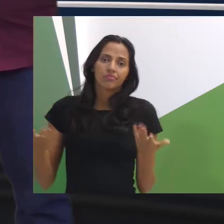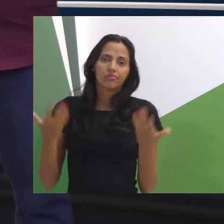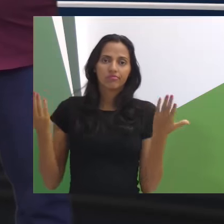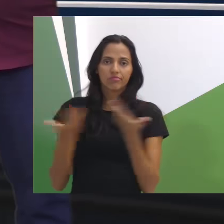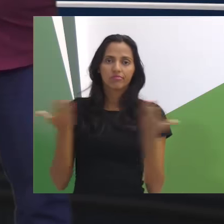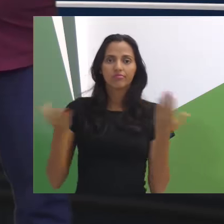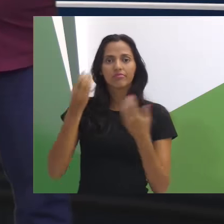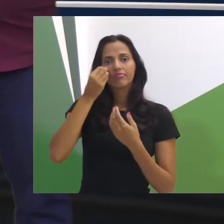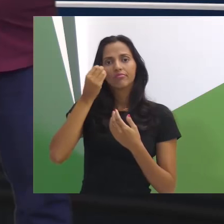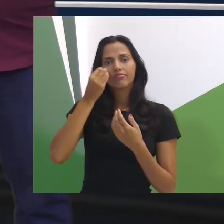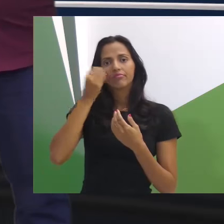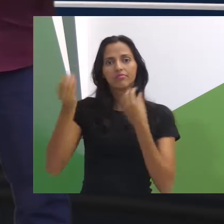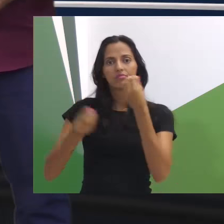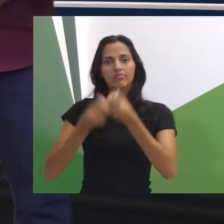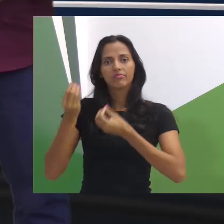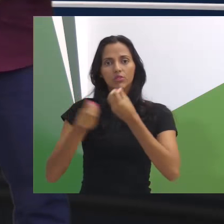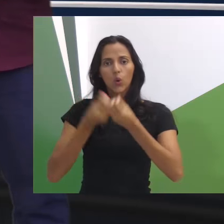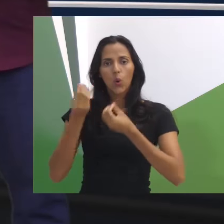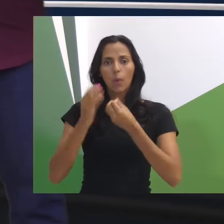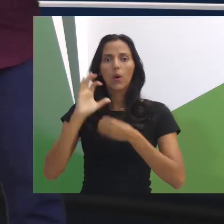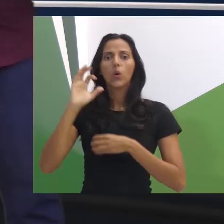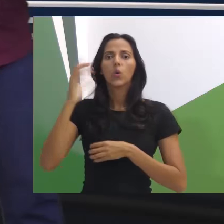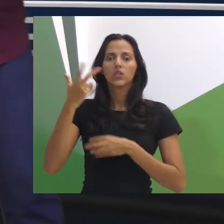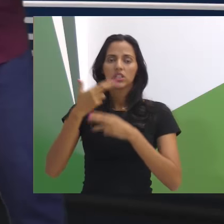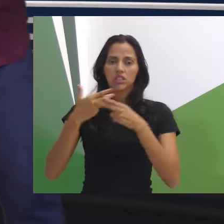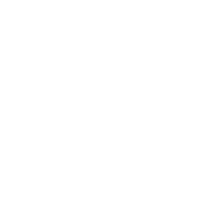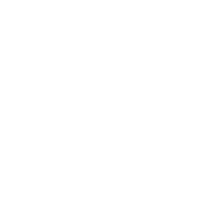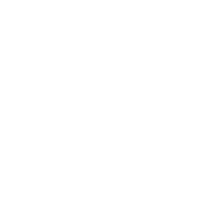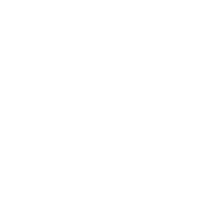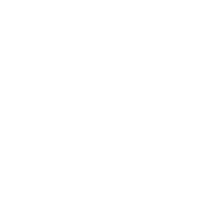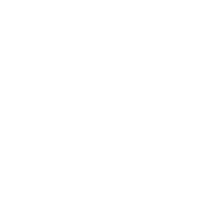agora as condições dessas viagens. Correto?